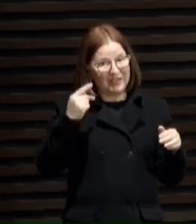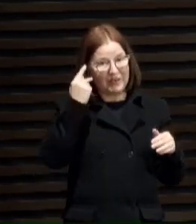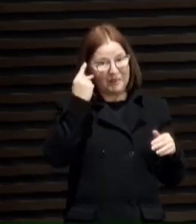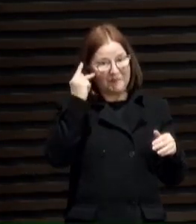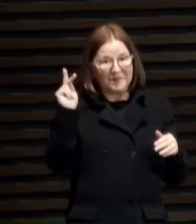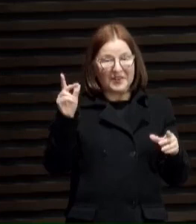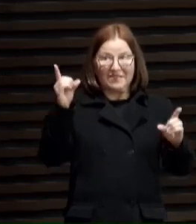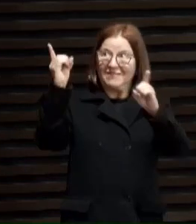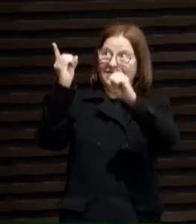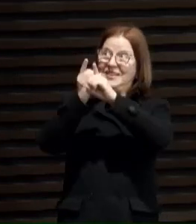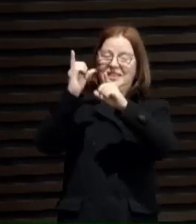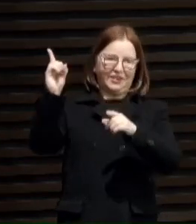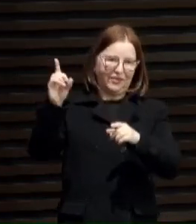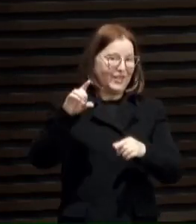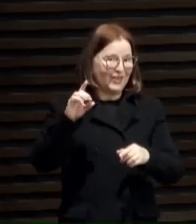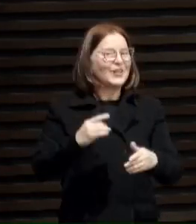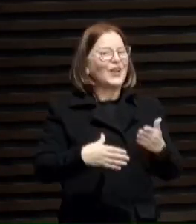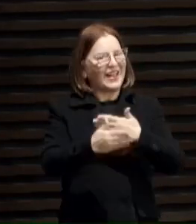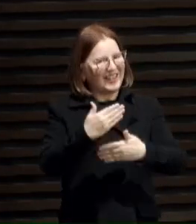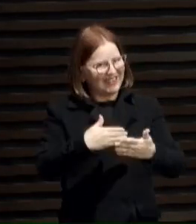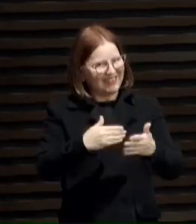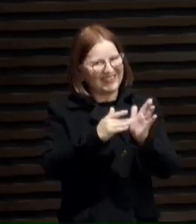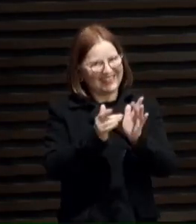ser por meio de Jesus Cristo.